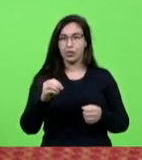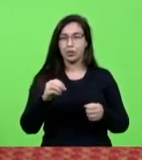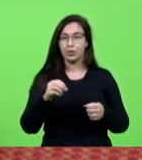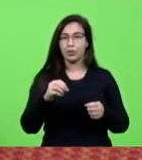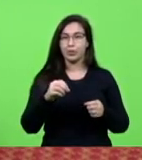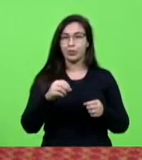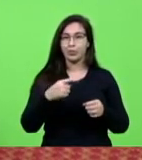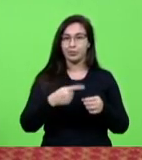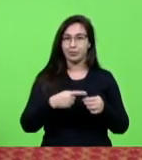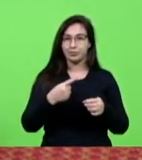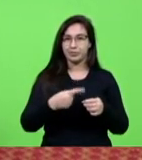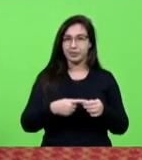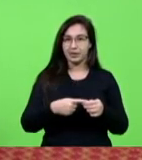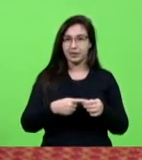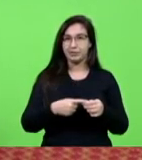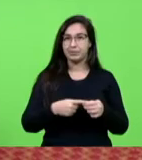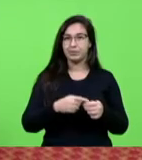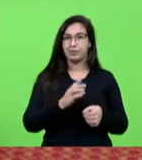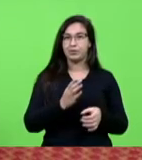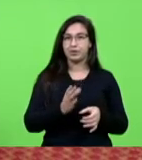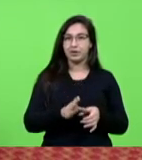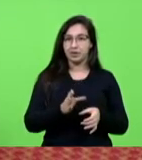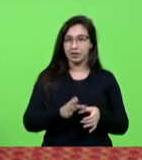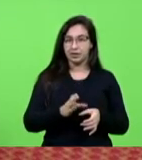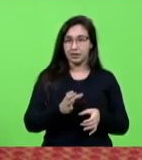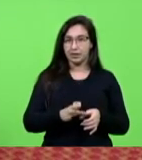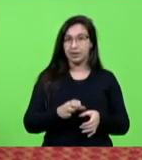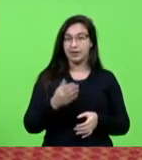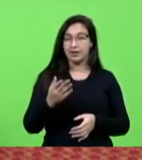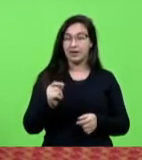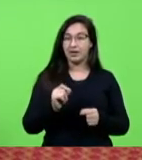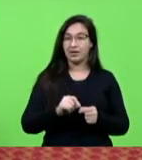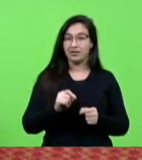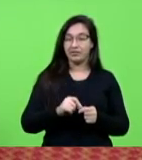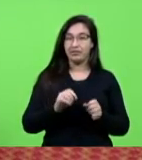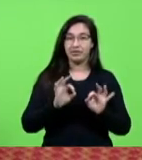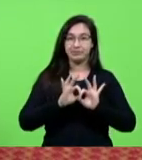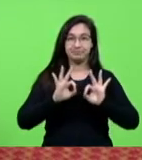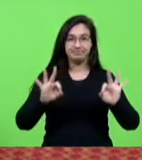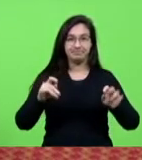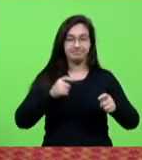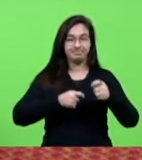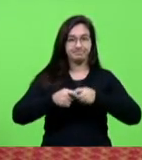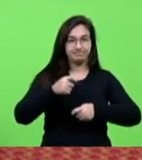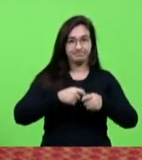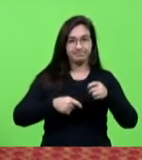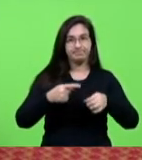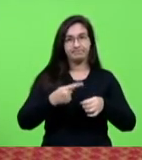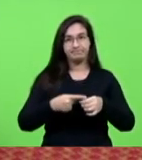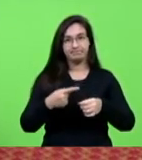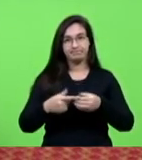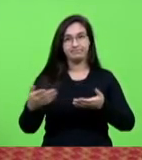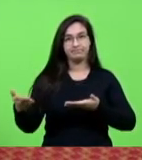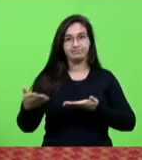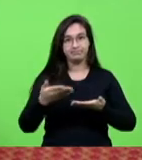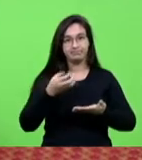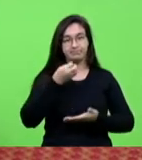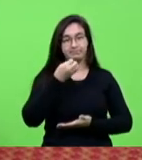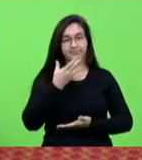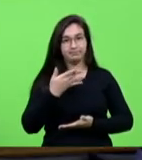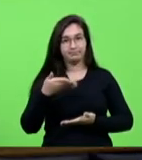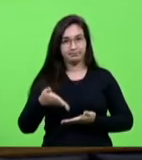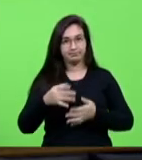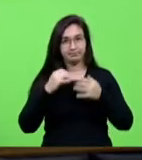com o chefe de gabinete, e ele que tem feito lá uma brilhante administração no município. Seja bem-vindo em nossa